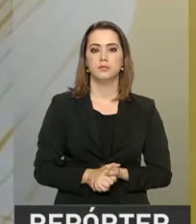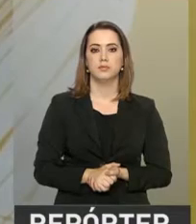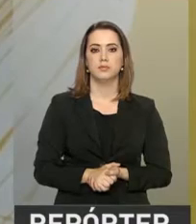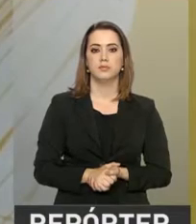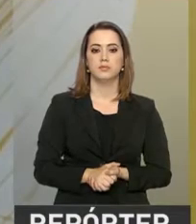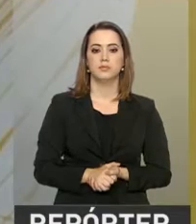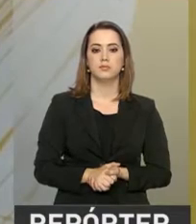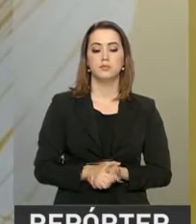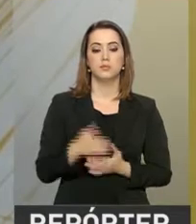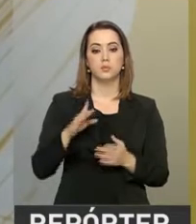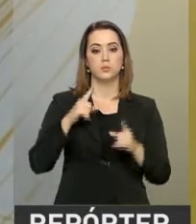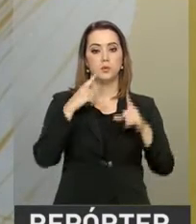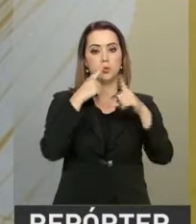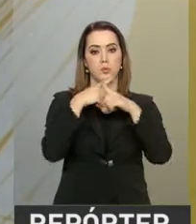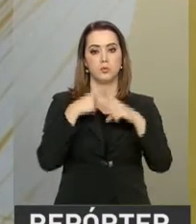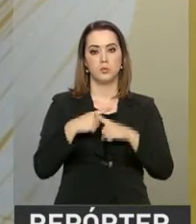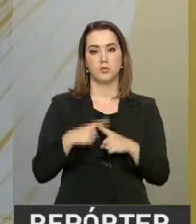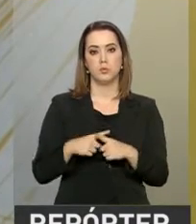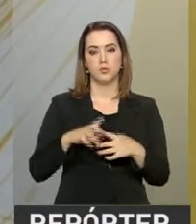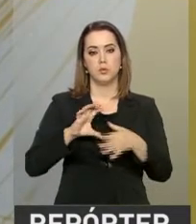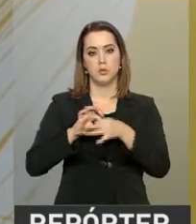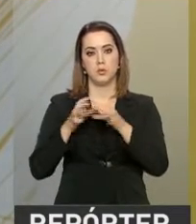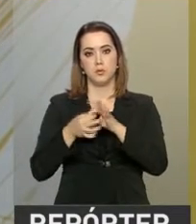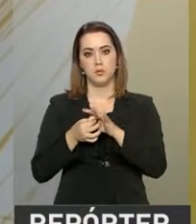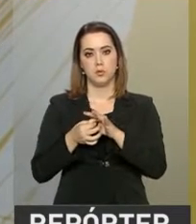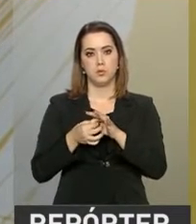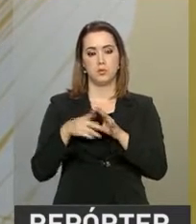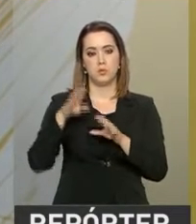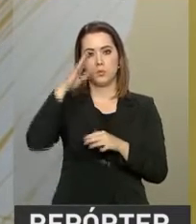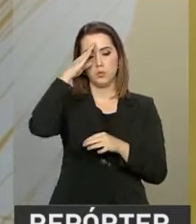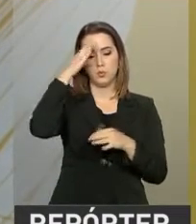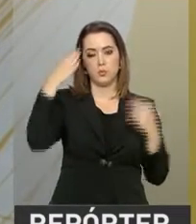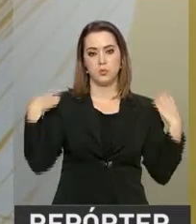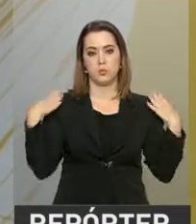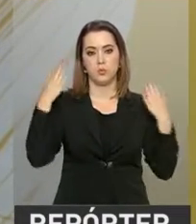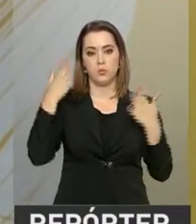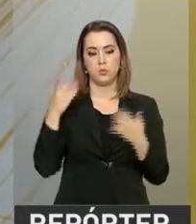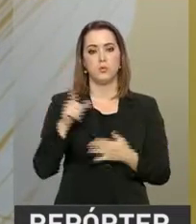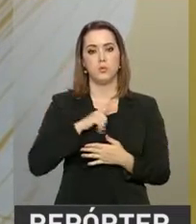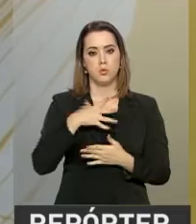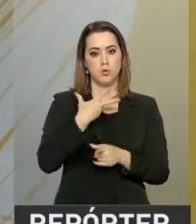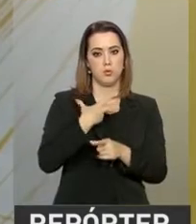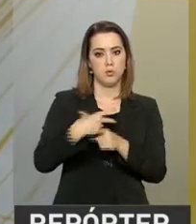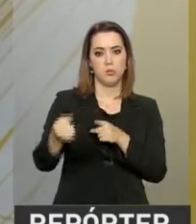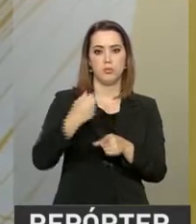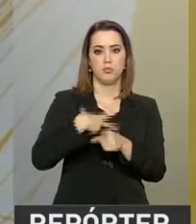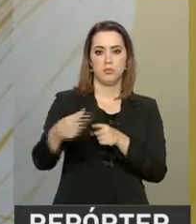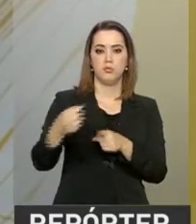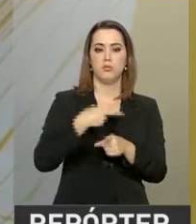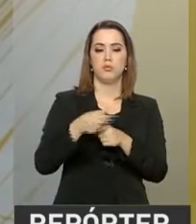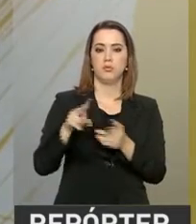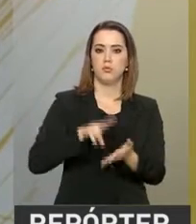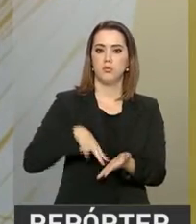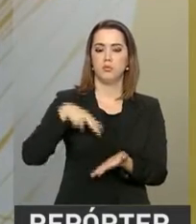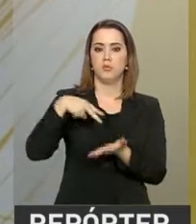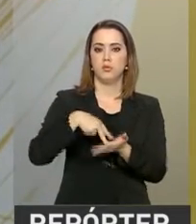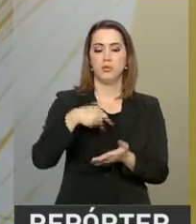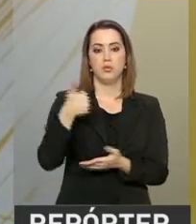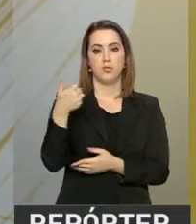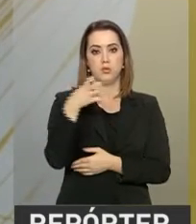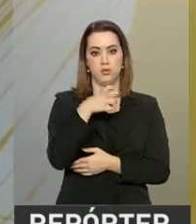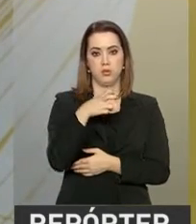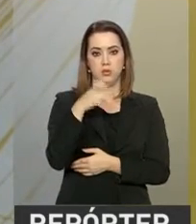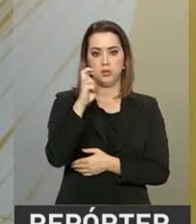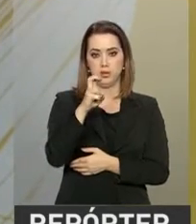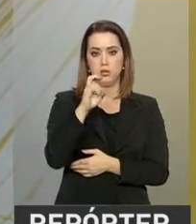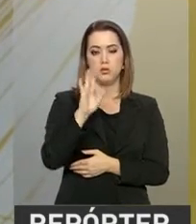Bom, e nesses Jogos Olímpicos, os militares estão ganhando o pódio. Das 15 medalhas que nós recebemos até aqui, 12 são